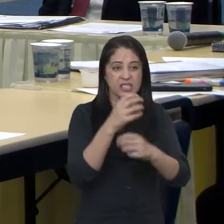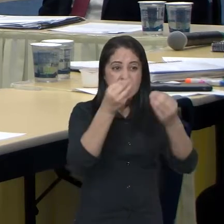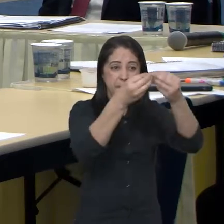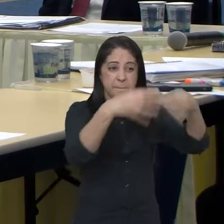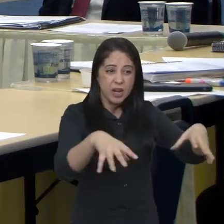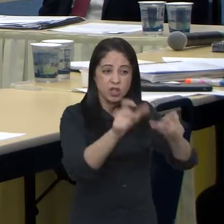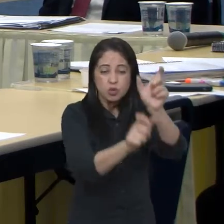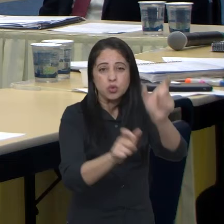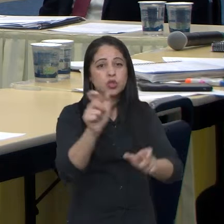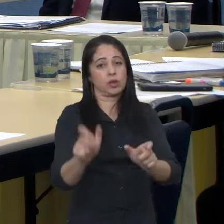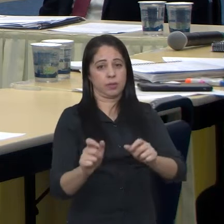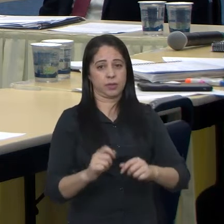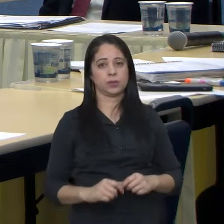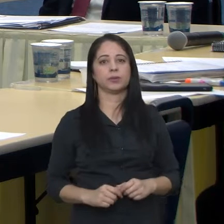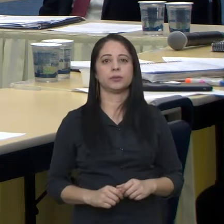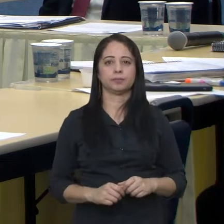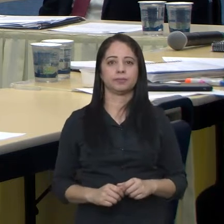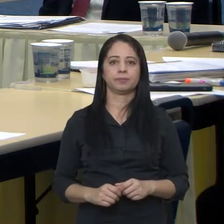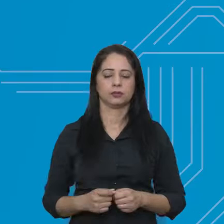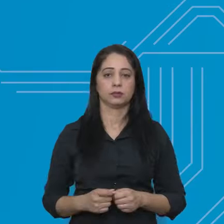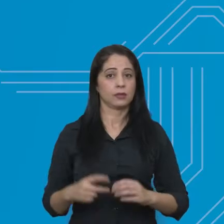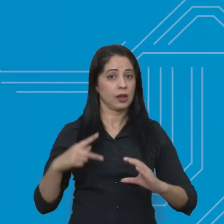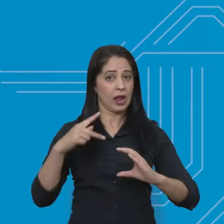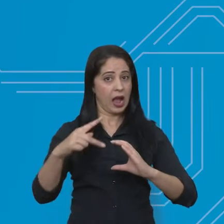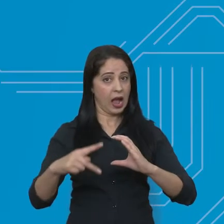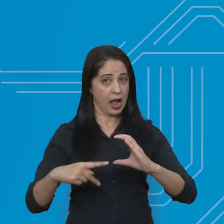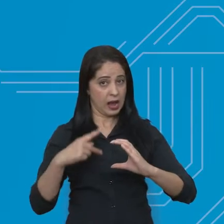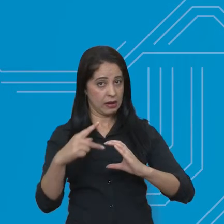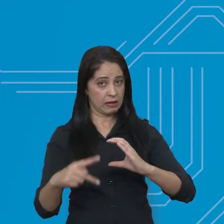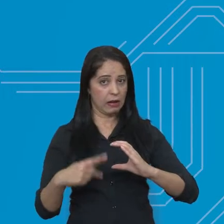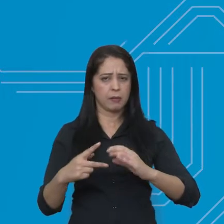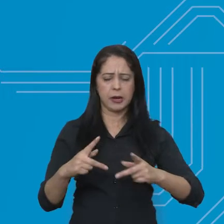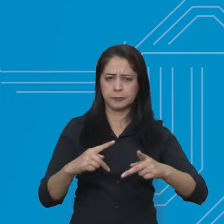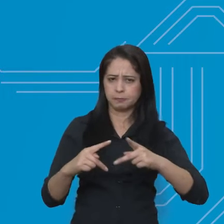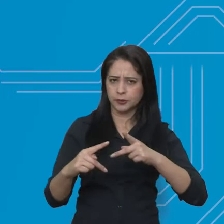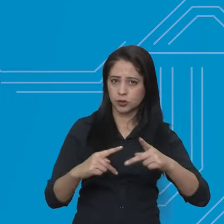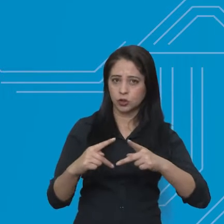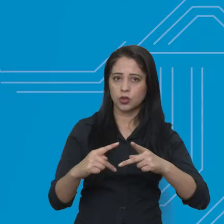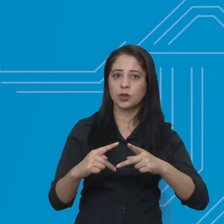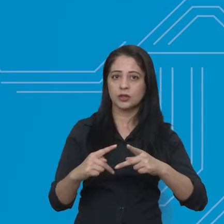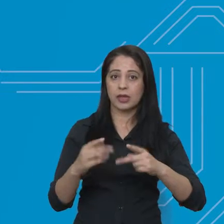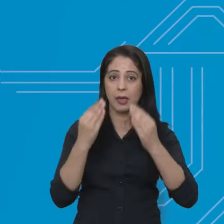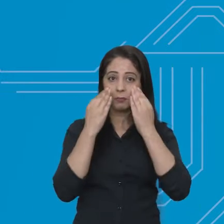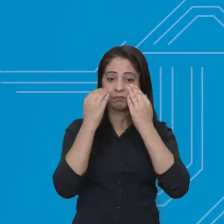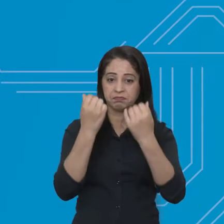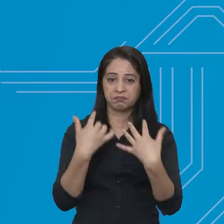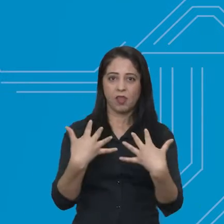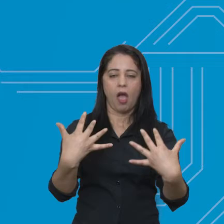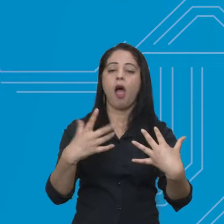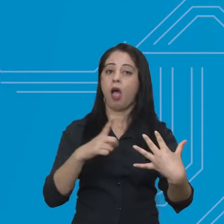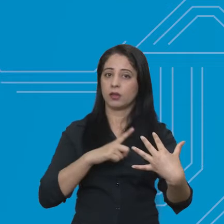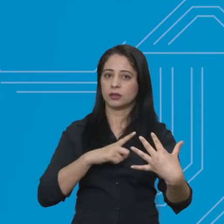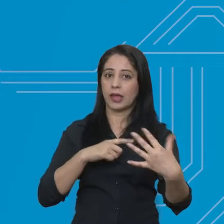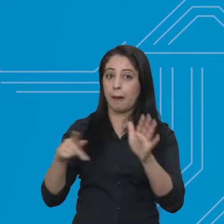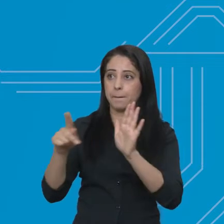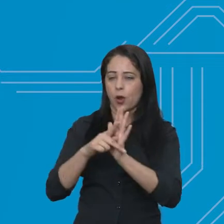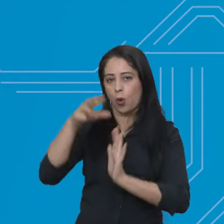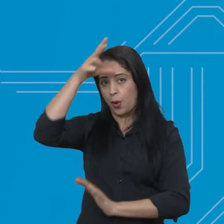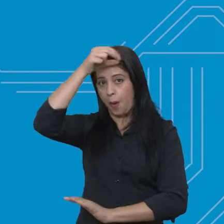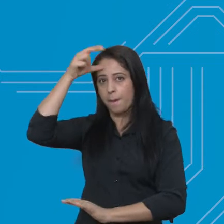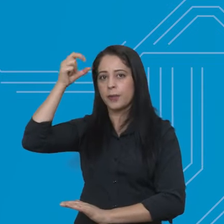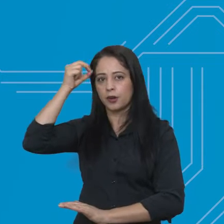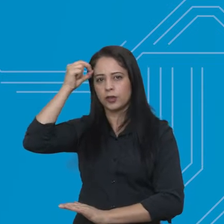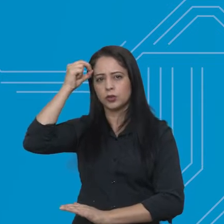afetam diretamente a vida da população. A Câmara de São José dos Campos recebeu uma audiência pública promovida